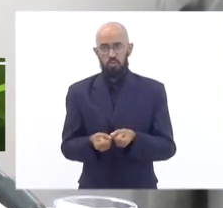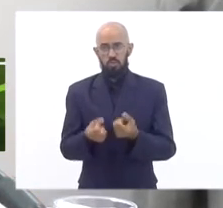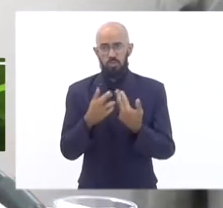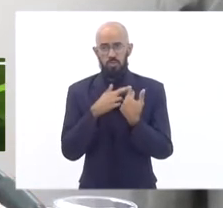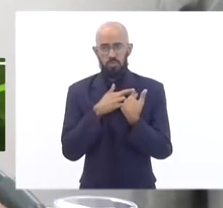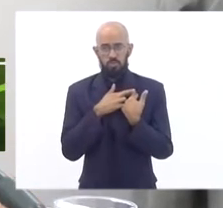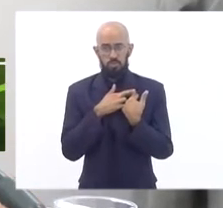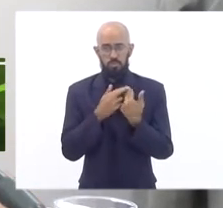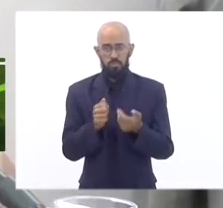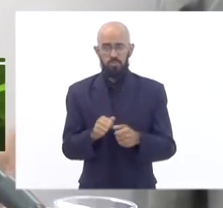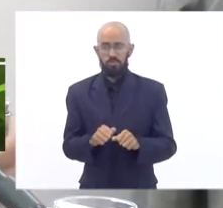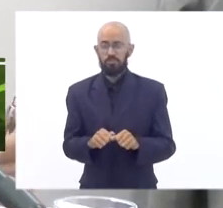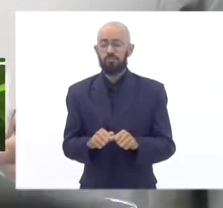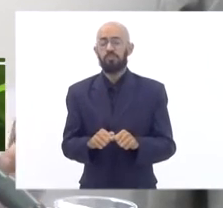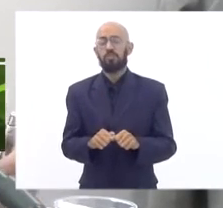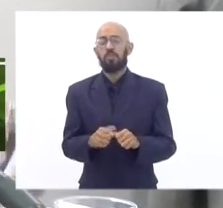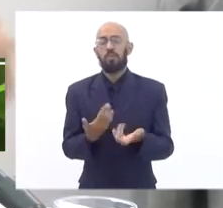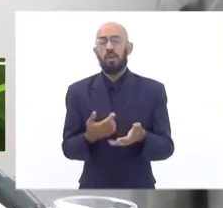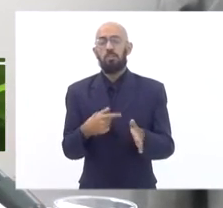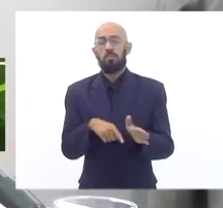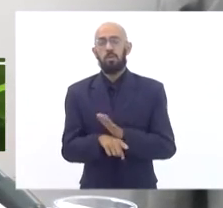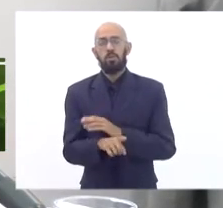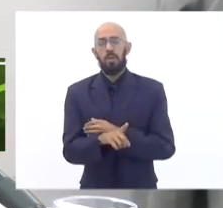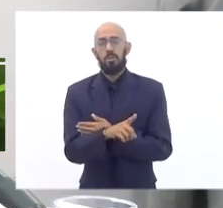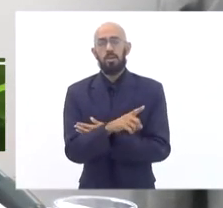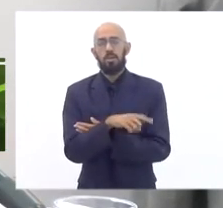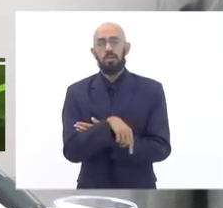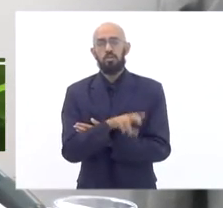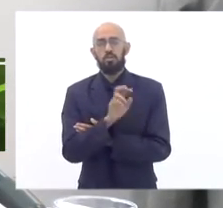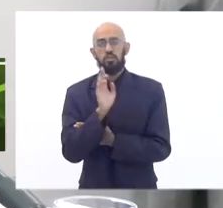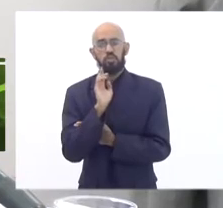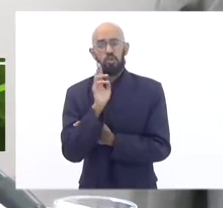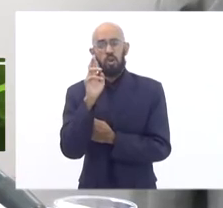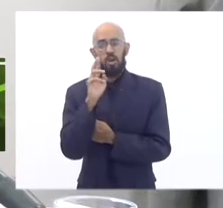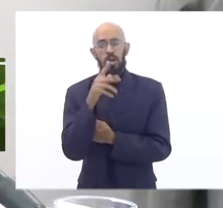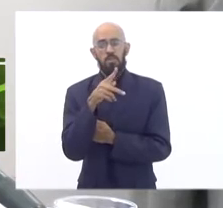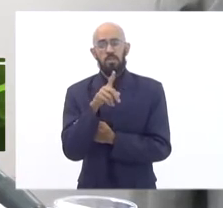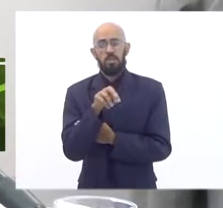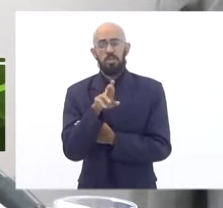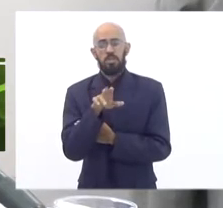Eu queria perguntar à senhora Priscila,